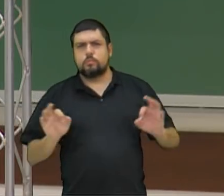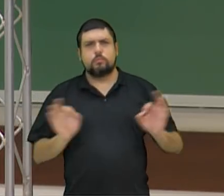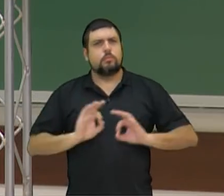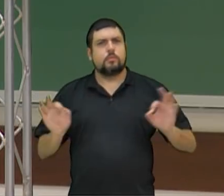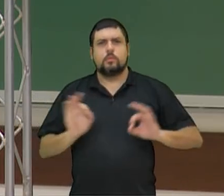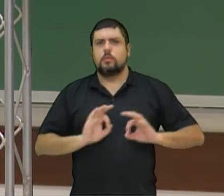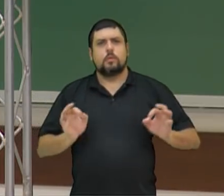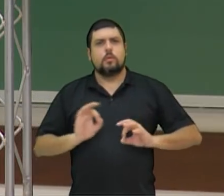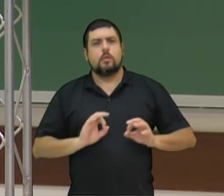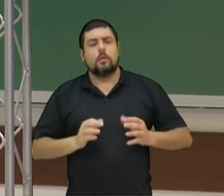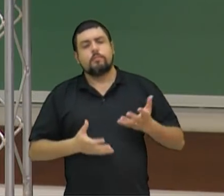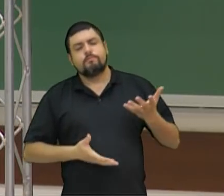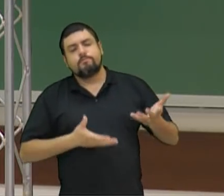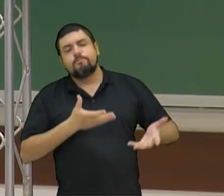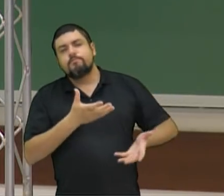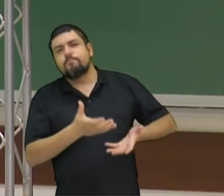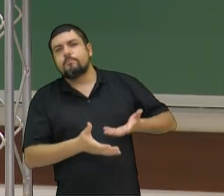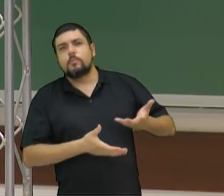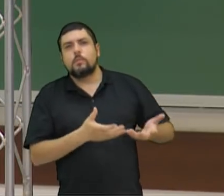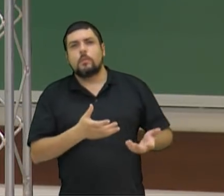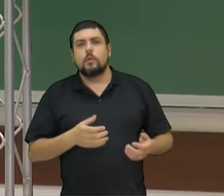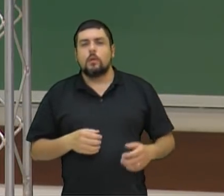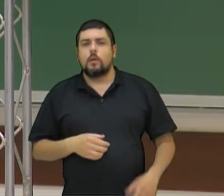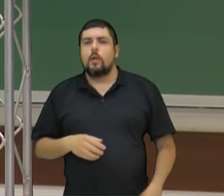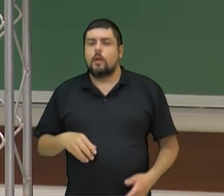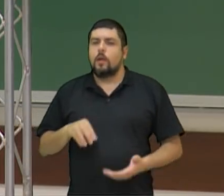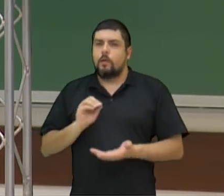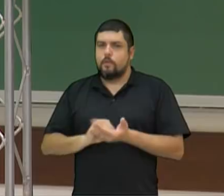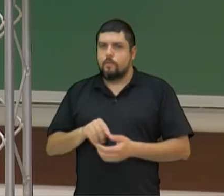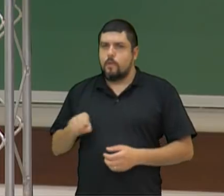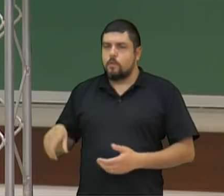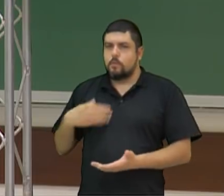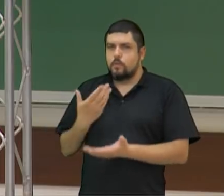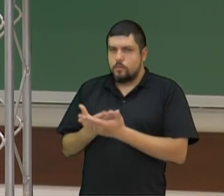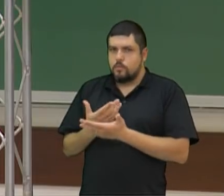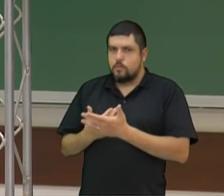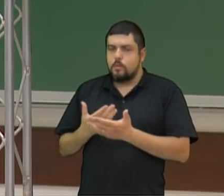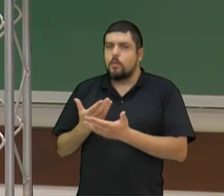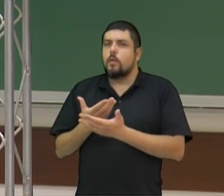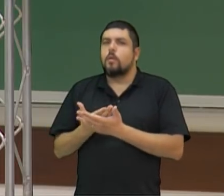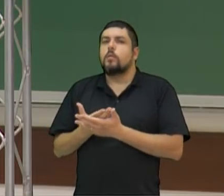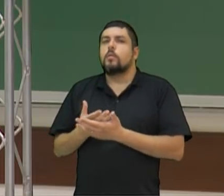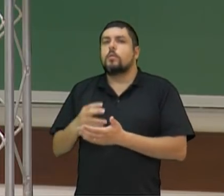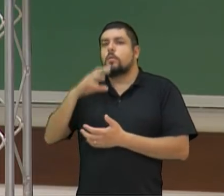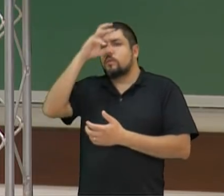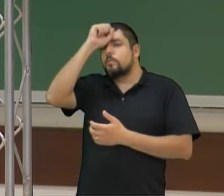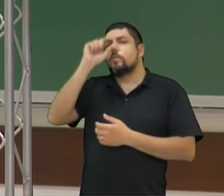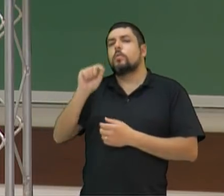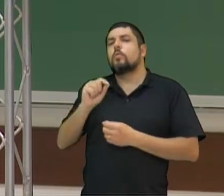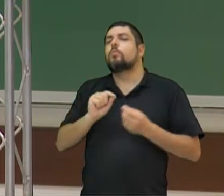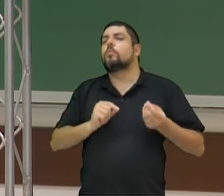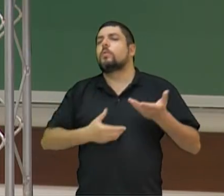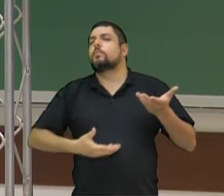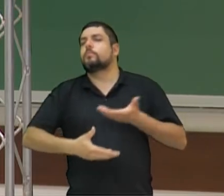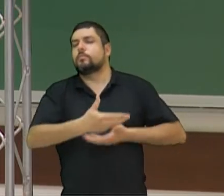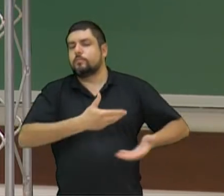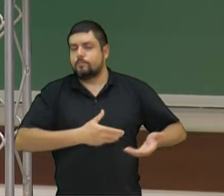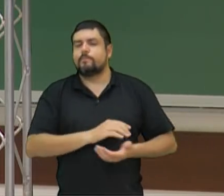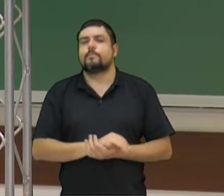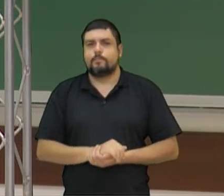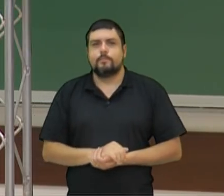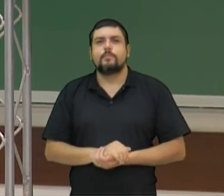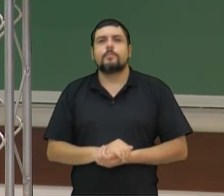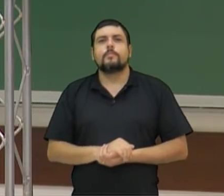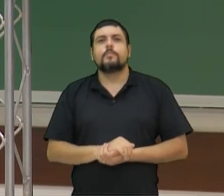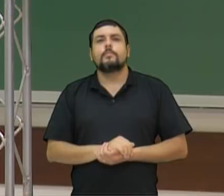demonstrou, né, que ela tenha participado de uma aula onde se tenha estudado o conceito do que é uma ação assertiva. Então,